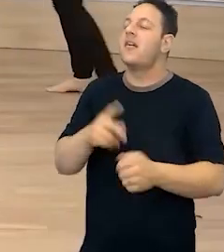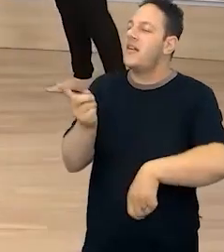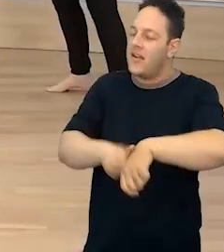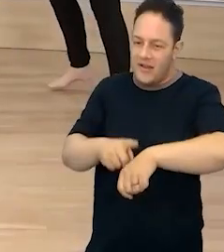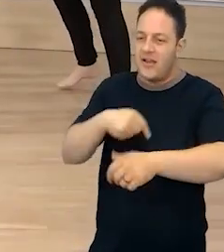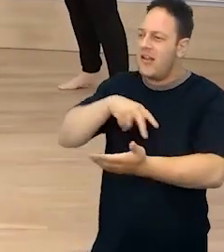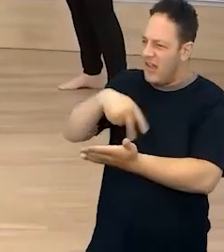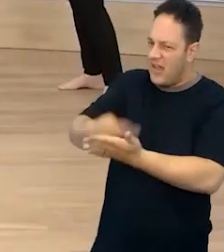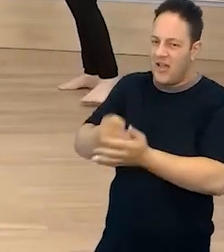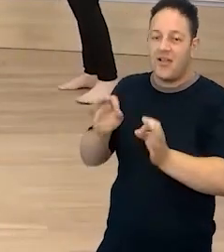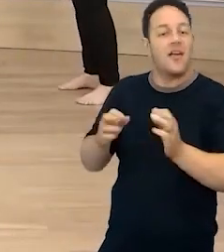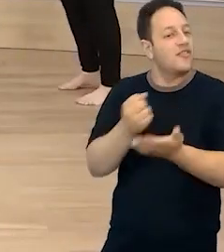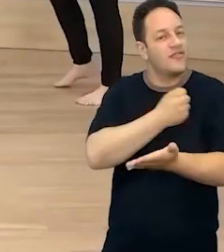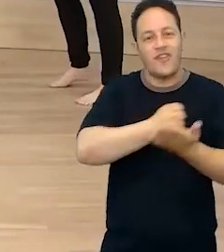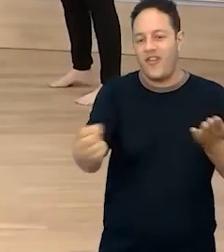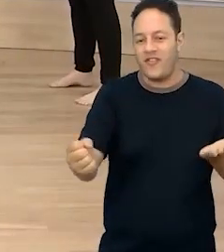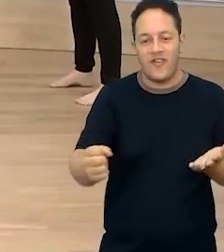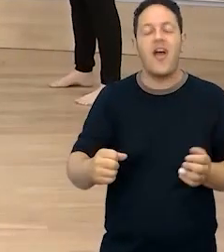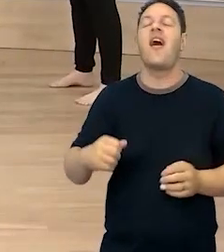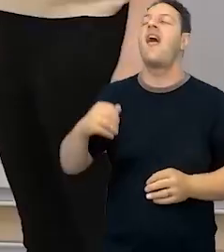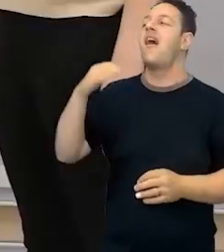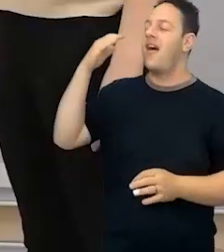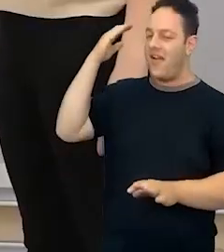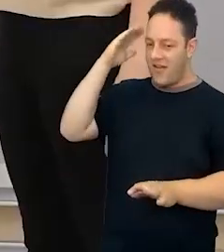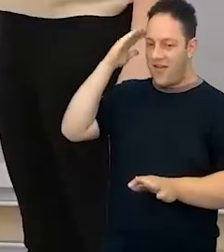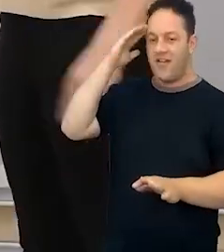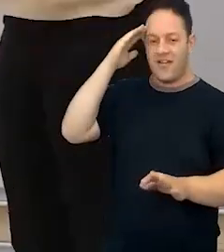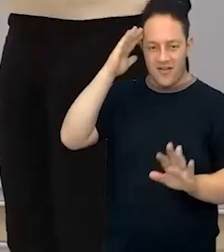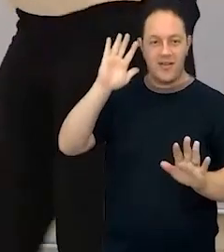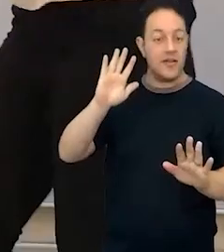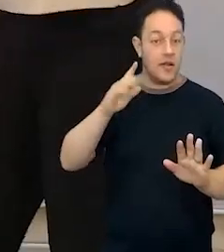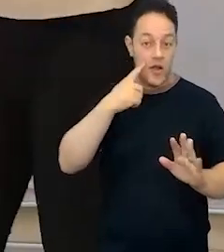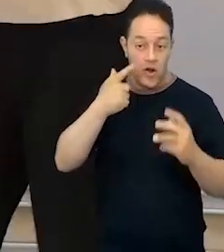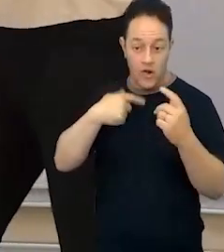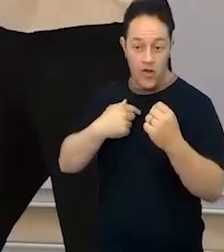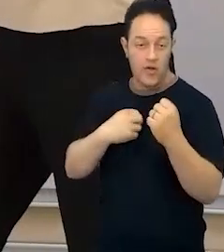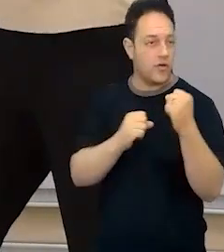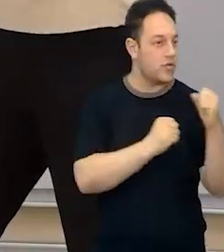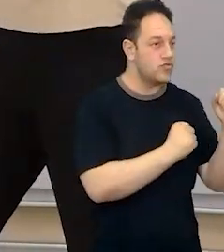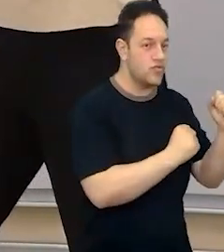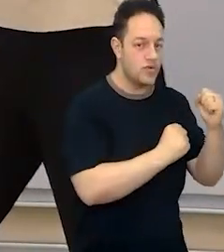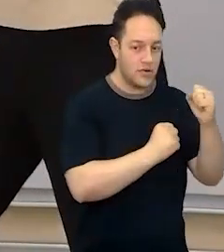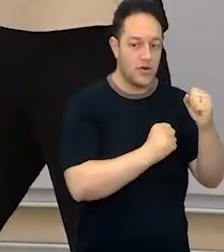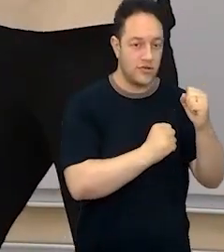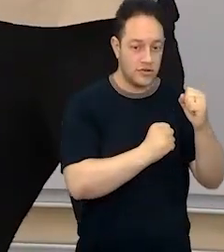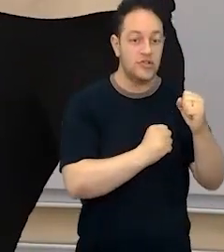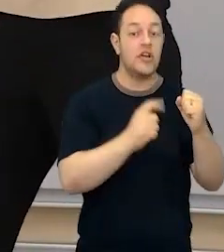adversário já foi, porque machucou o braço dele. Certo. Tá? Virei.